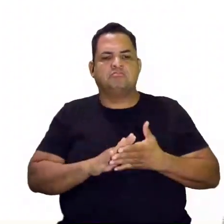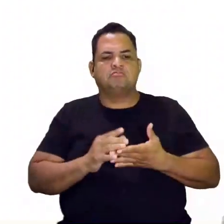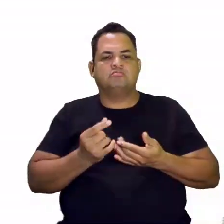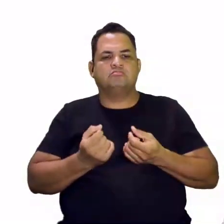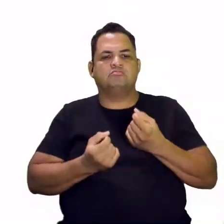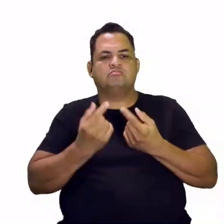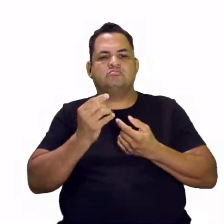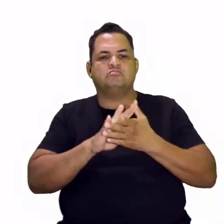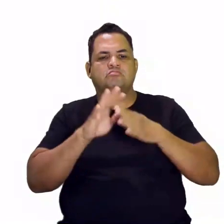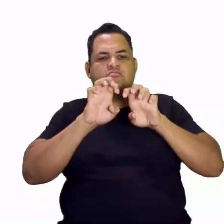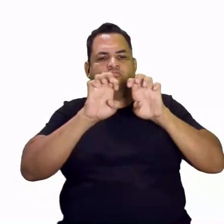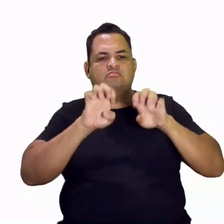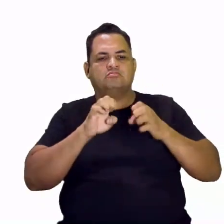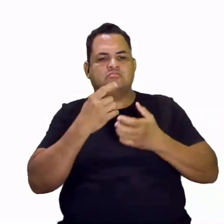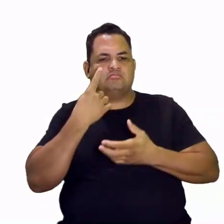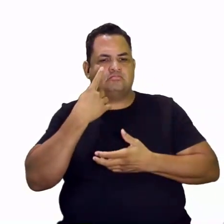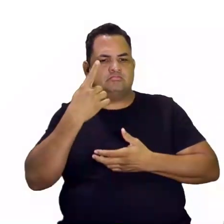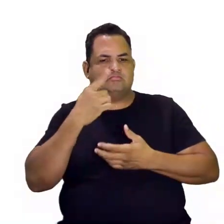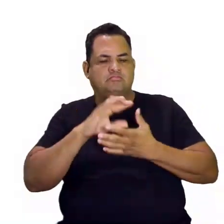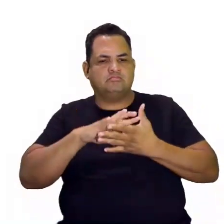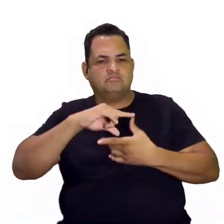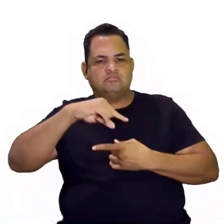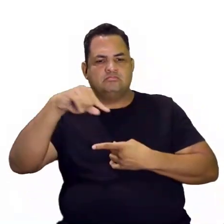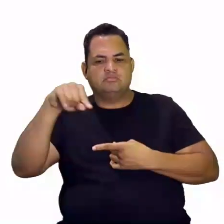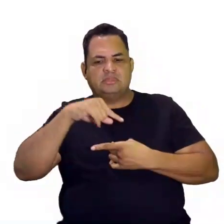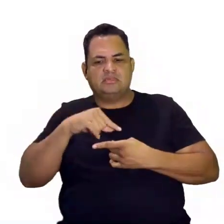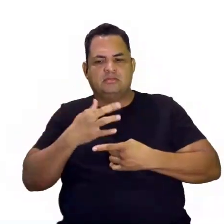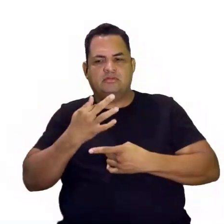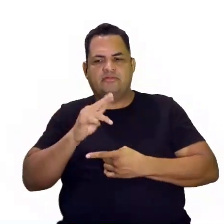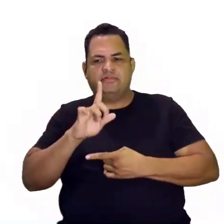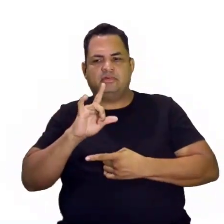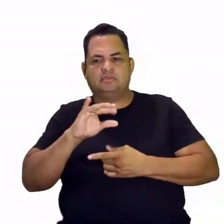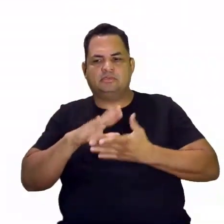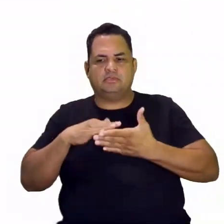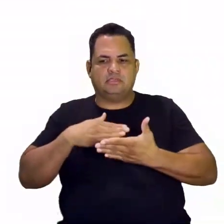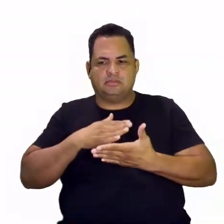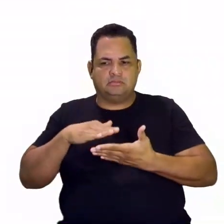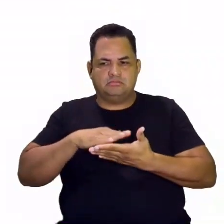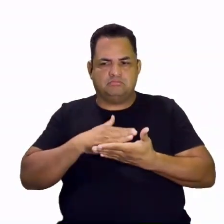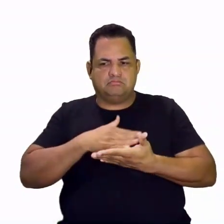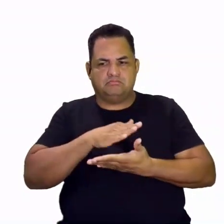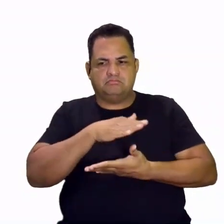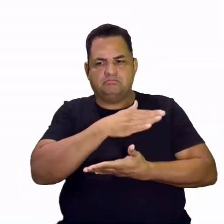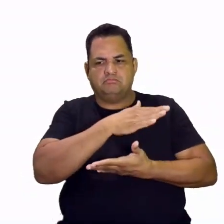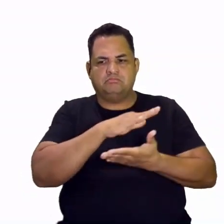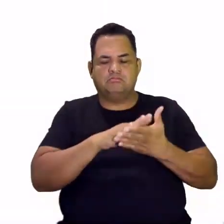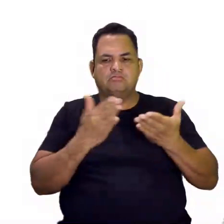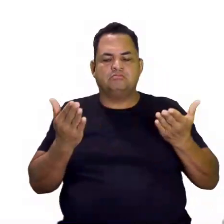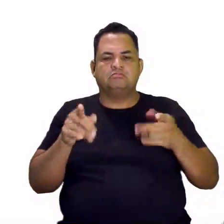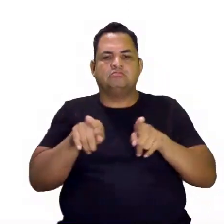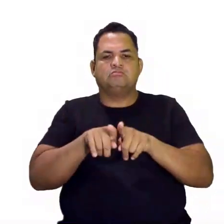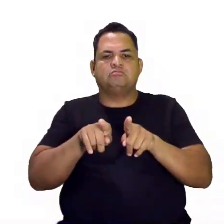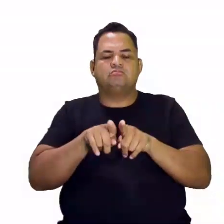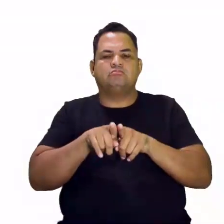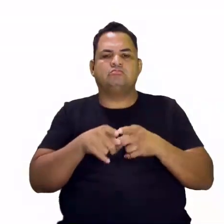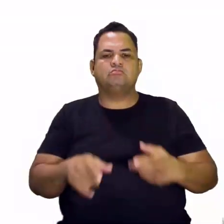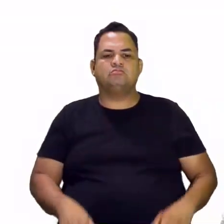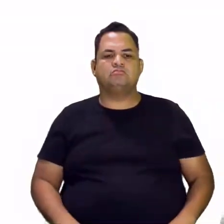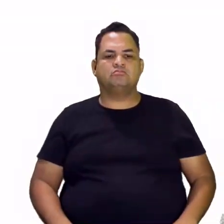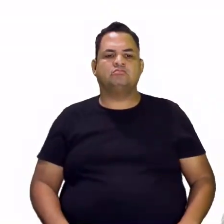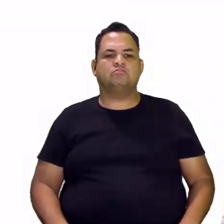vão ter essa estrutura, que eu lembro o flagelo, né? Para ajudar na locomoção, tá certo? E